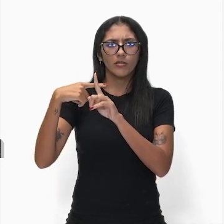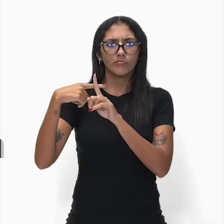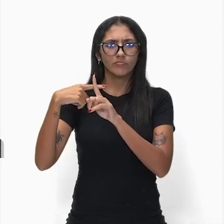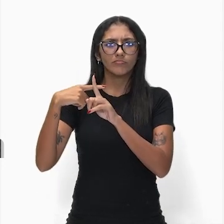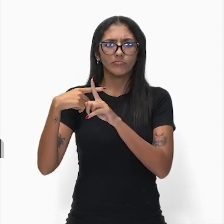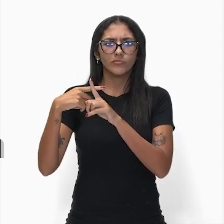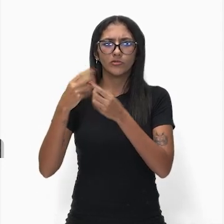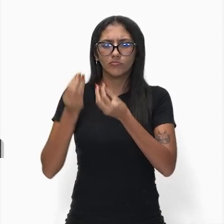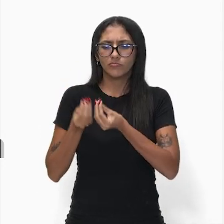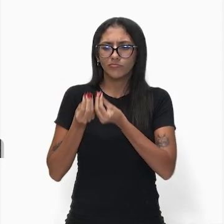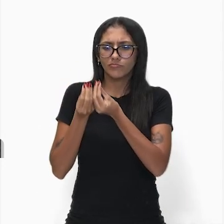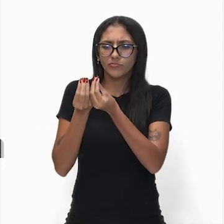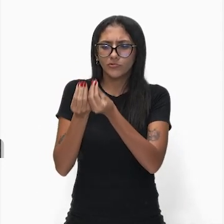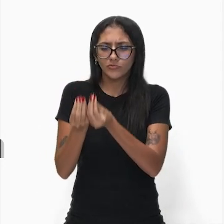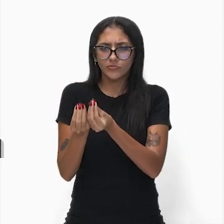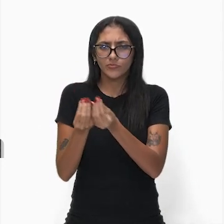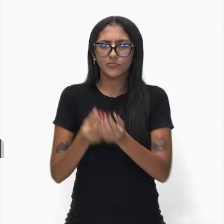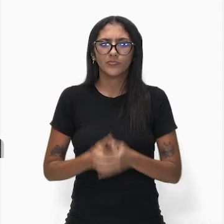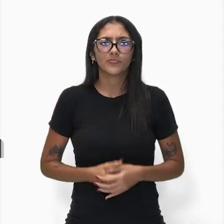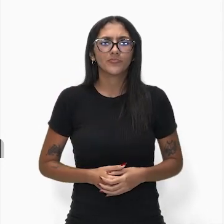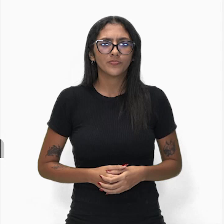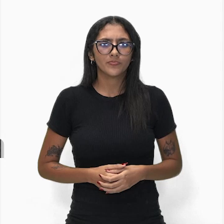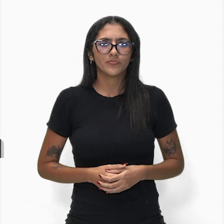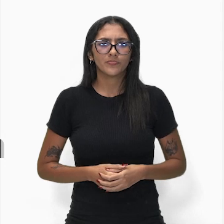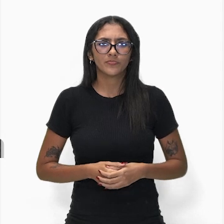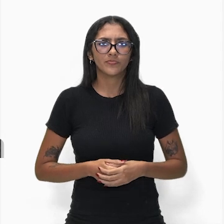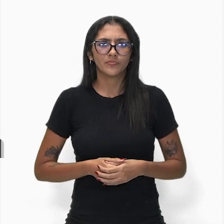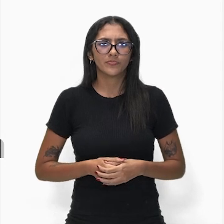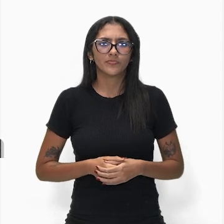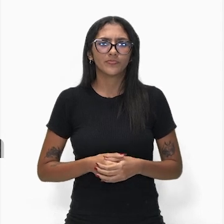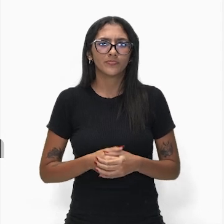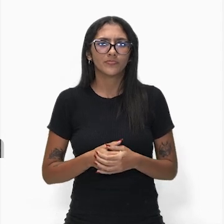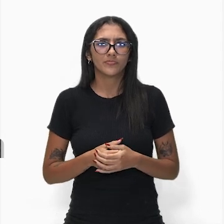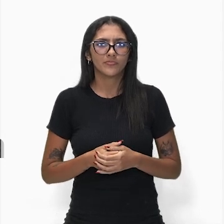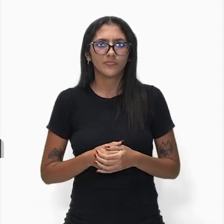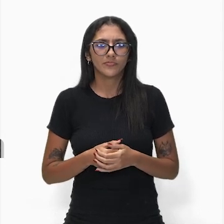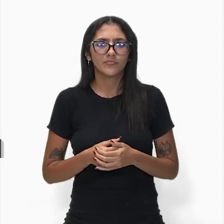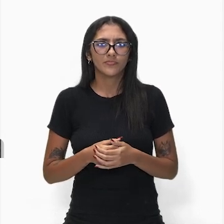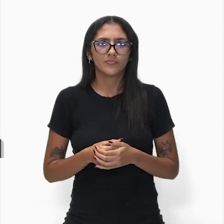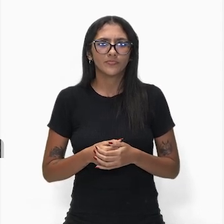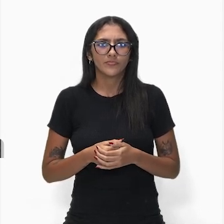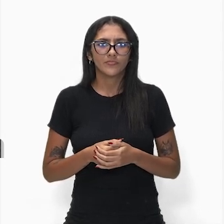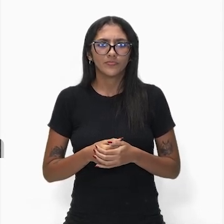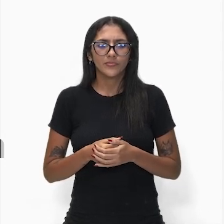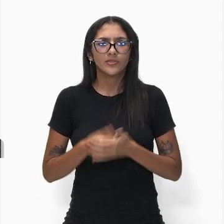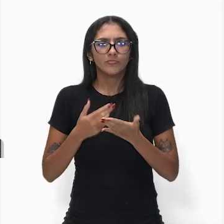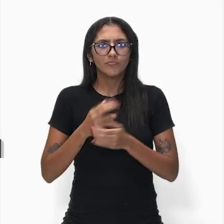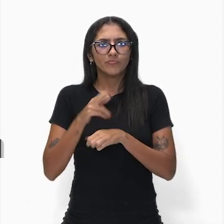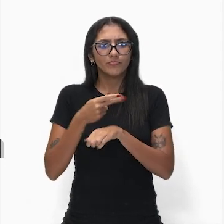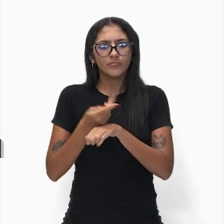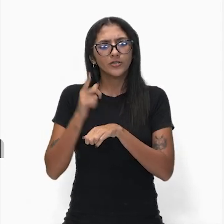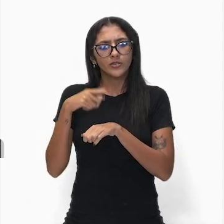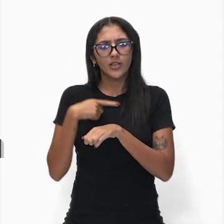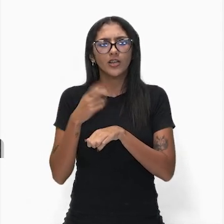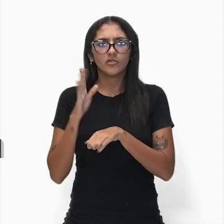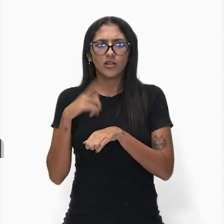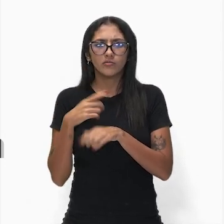a cabeça do neófito. Enfim, ali estavam. E a criança, que em